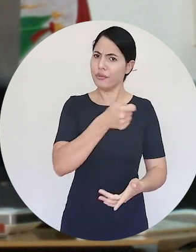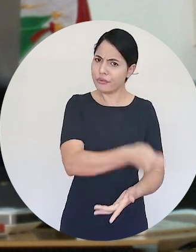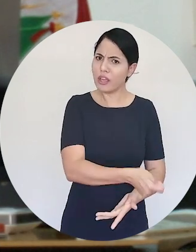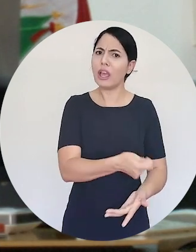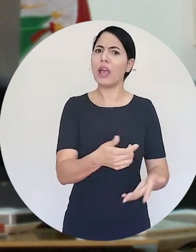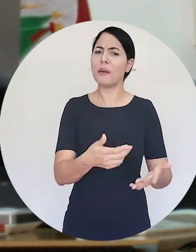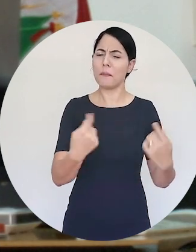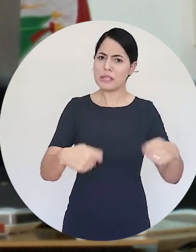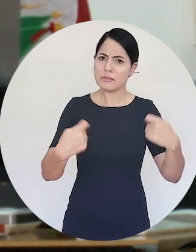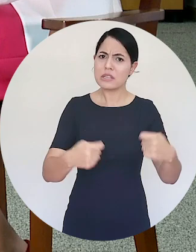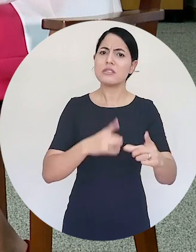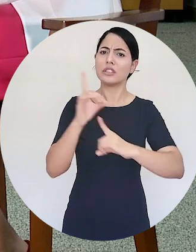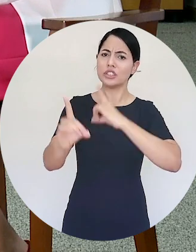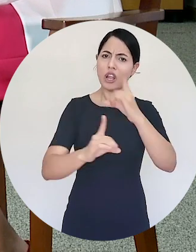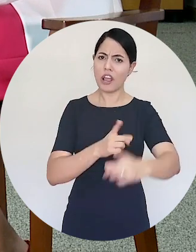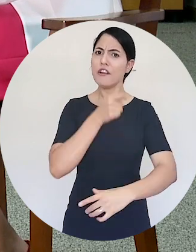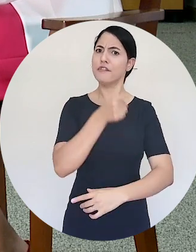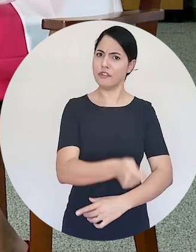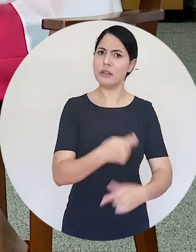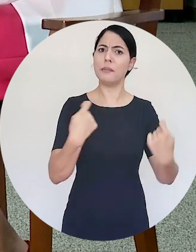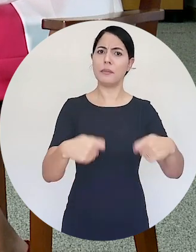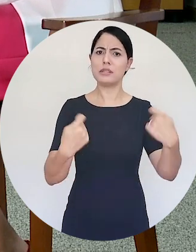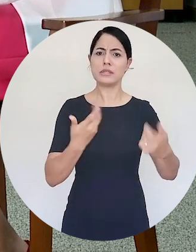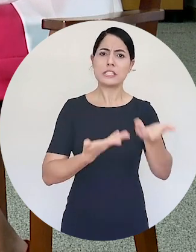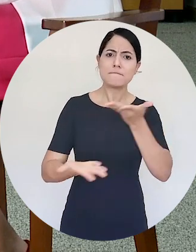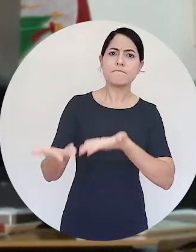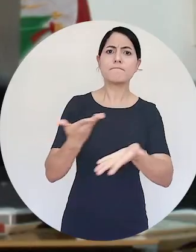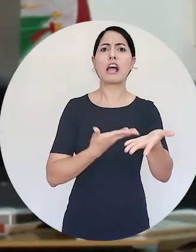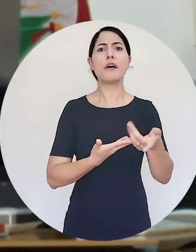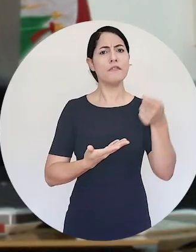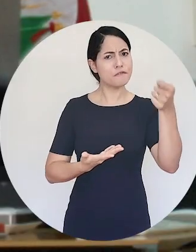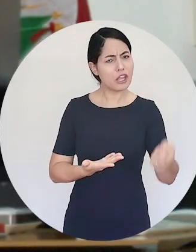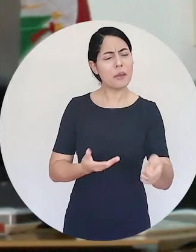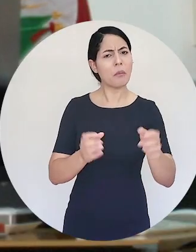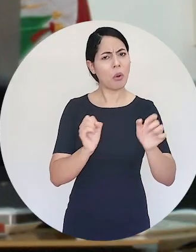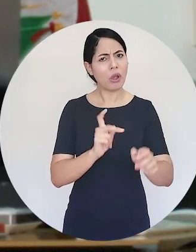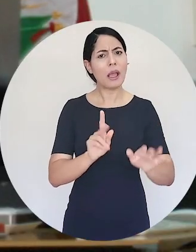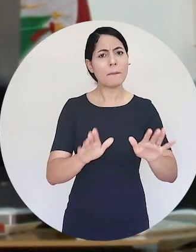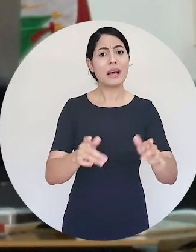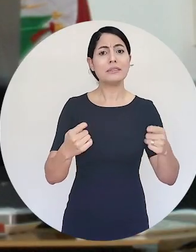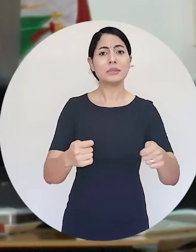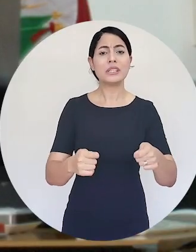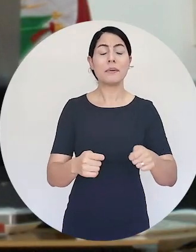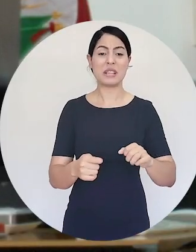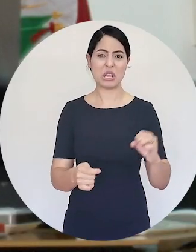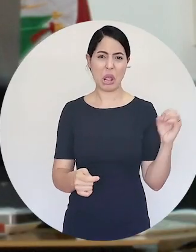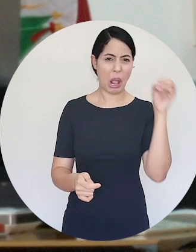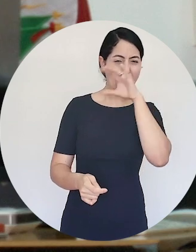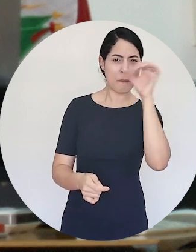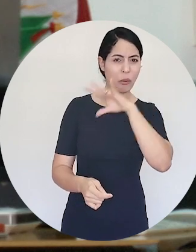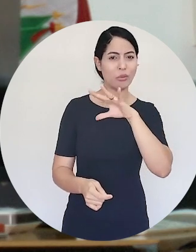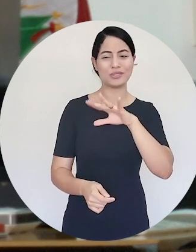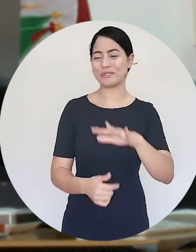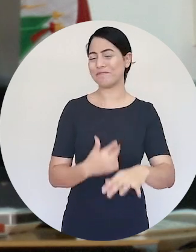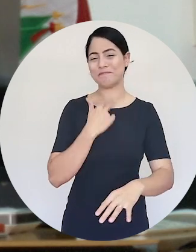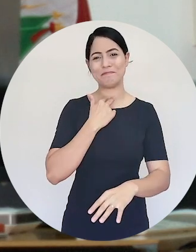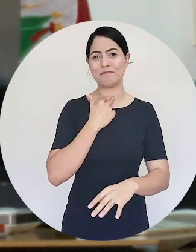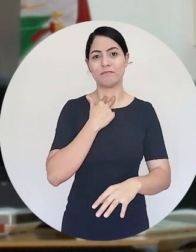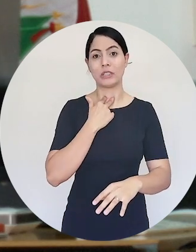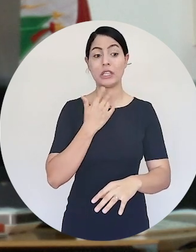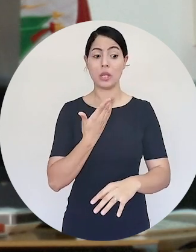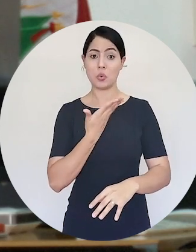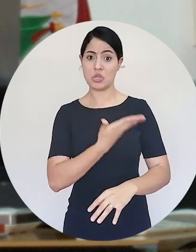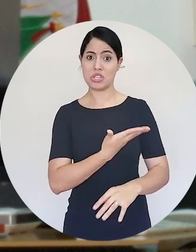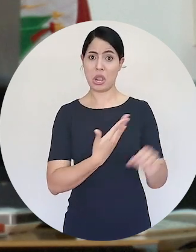mas com diálogo, com firmeza, mas dentro da lei. Então, esse desequilíbrio acontece normalmente com quem não é bom